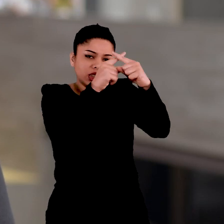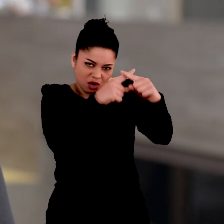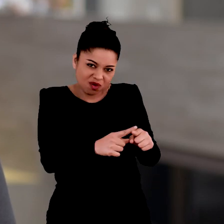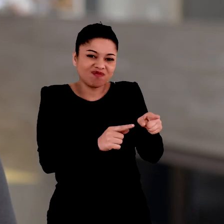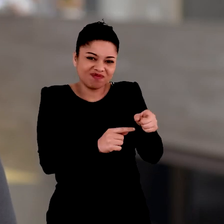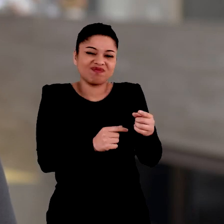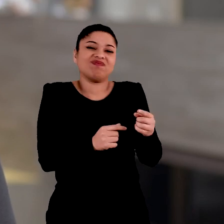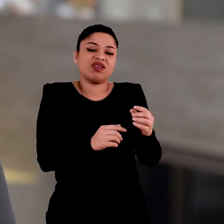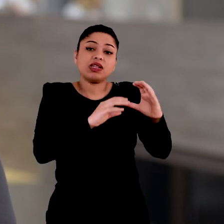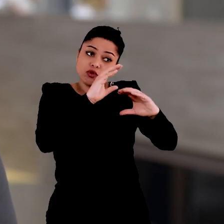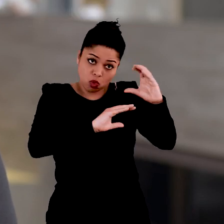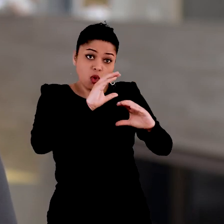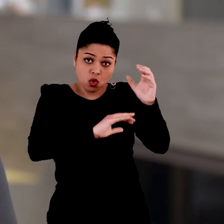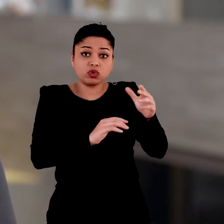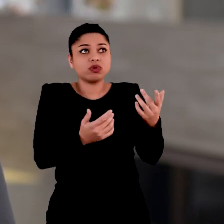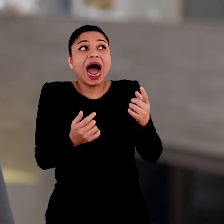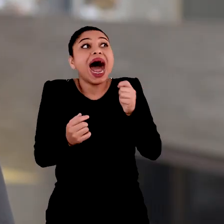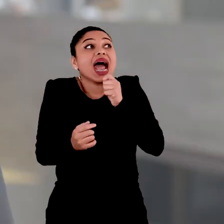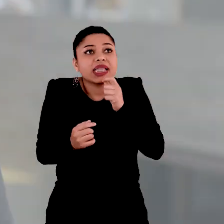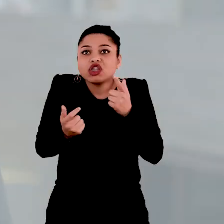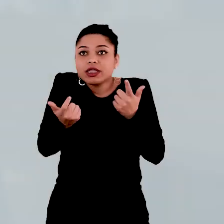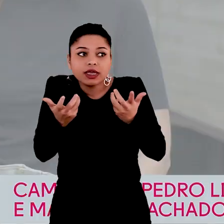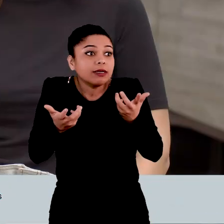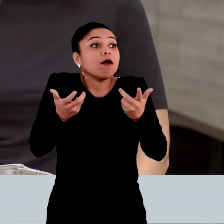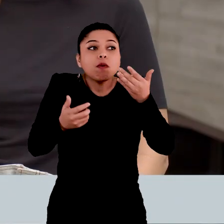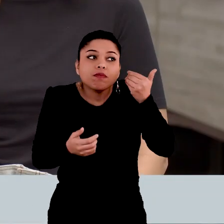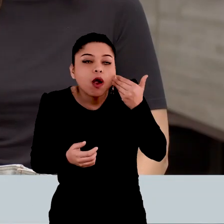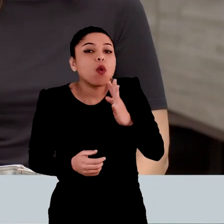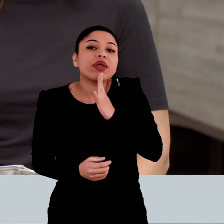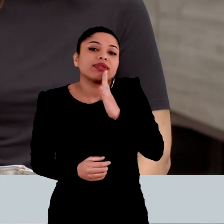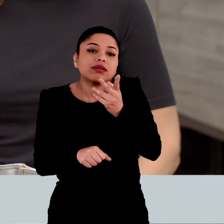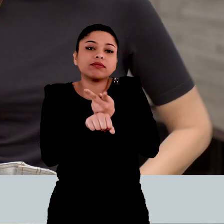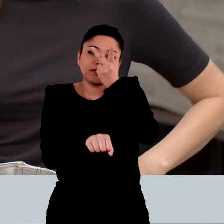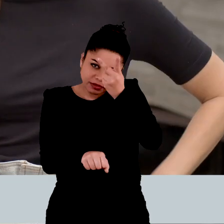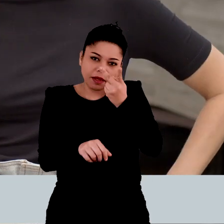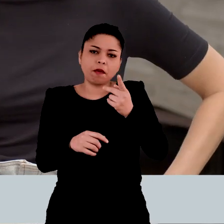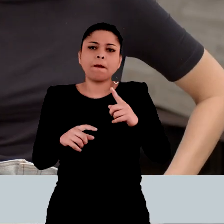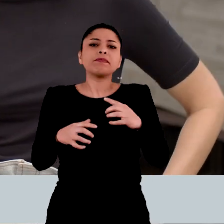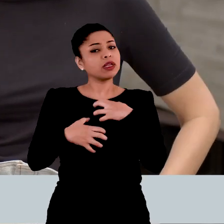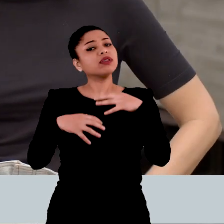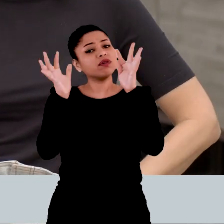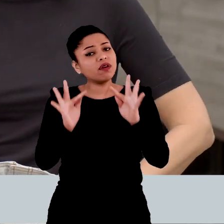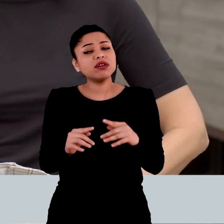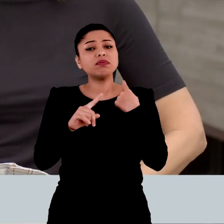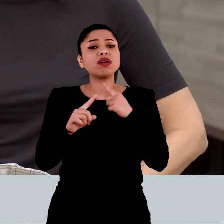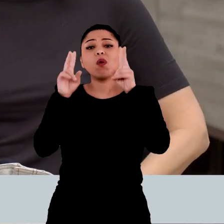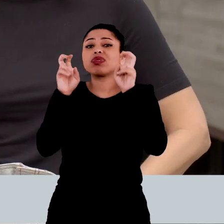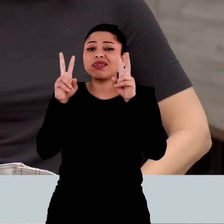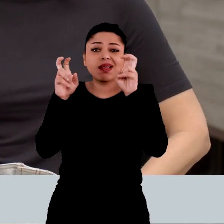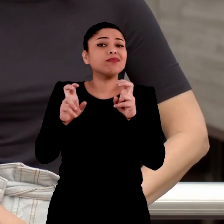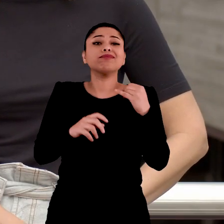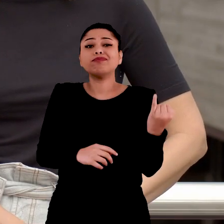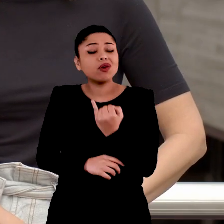no que se refere através das mídias em geral. Bom, eu sou Pedro Lira. Manuela Machado. Camila